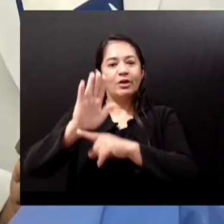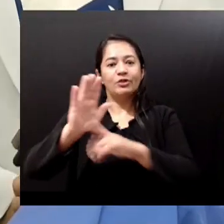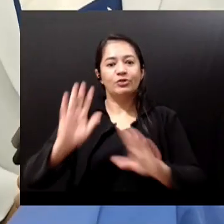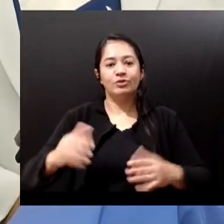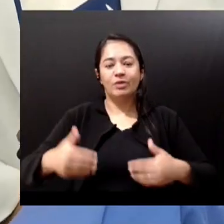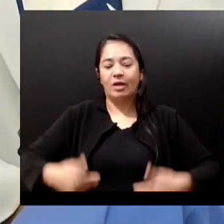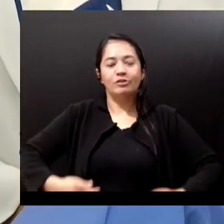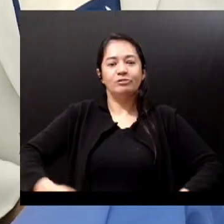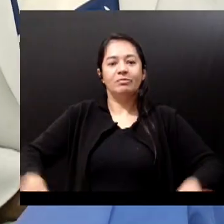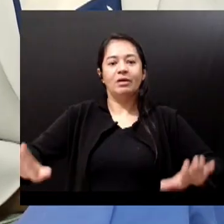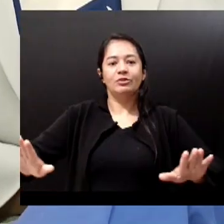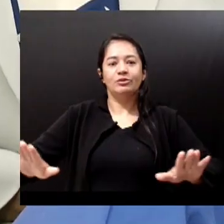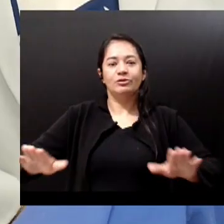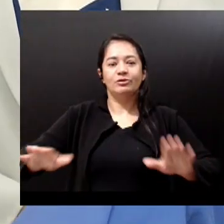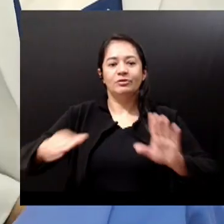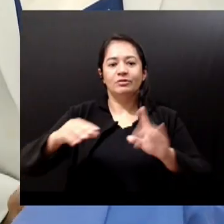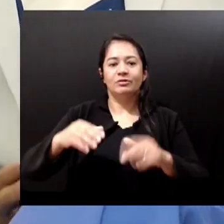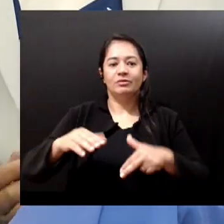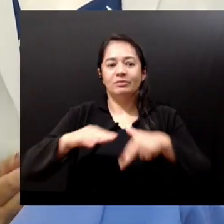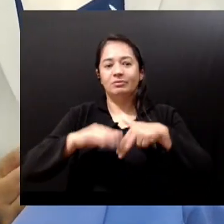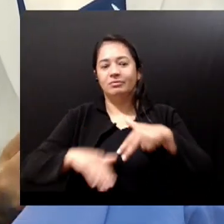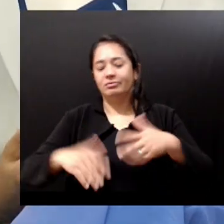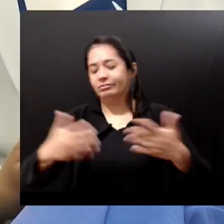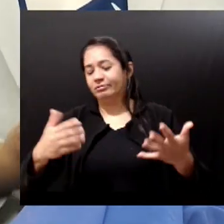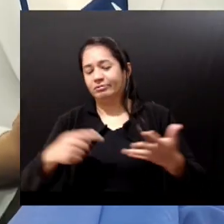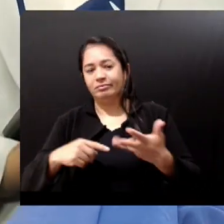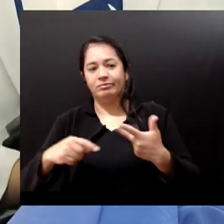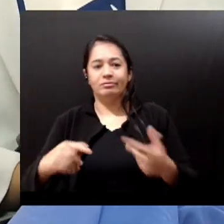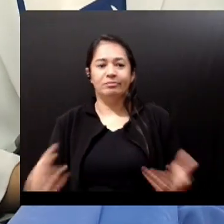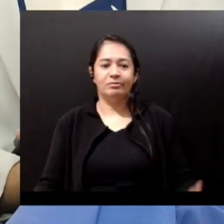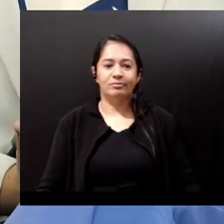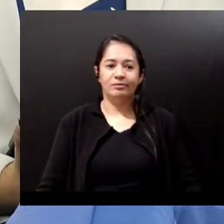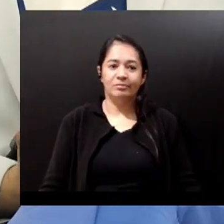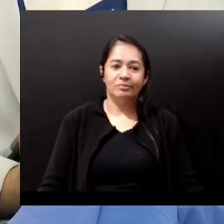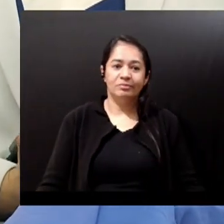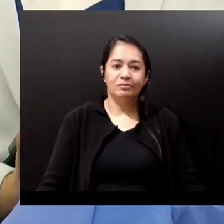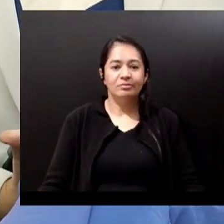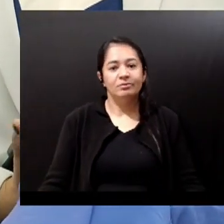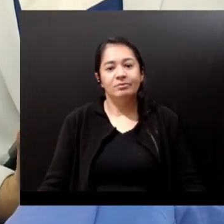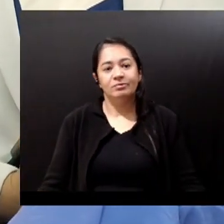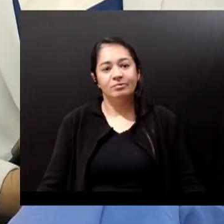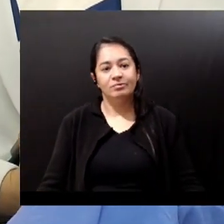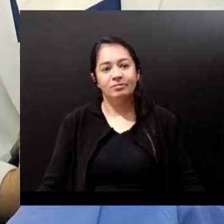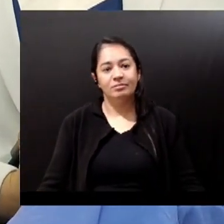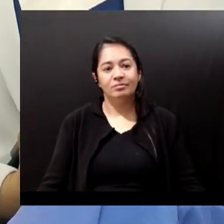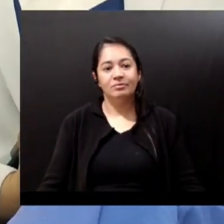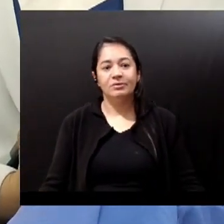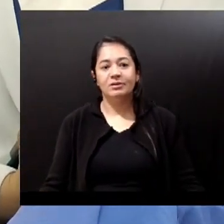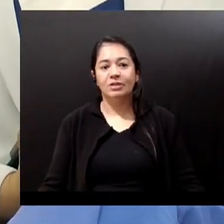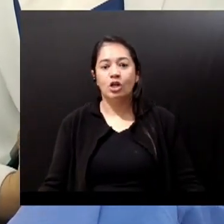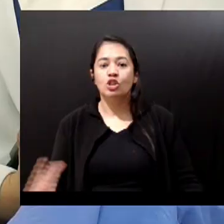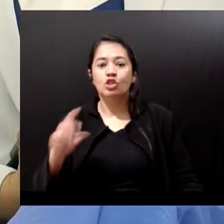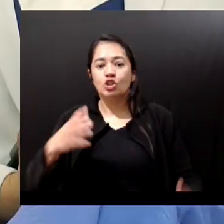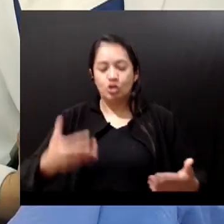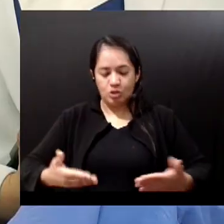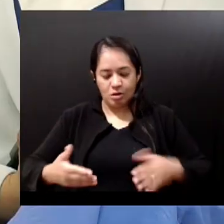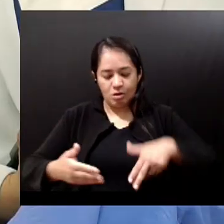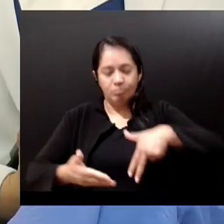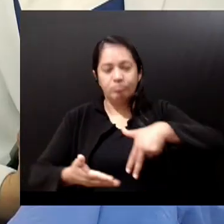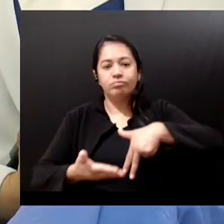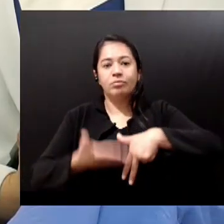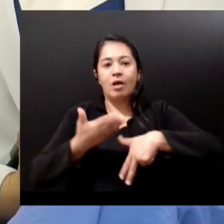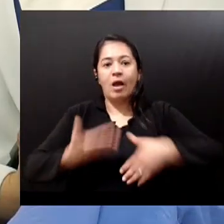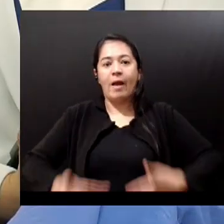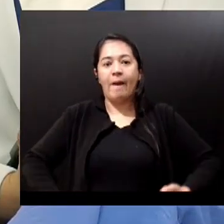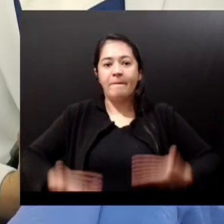pessoa tá de pijama, tá com só as partes de baixo, da roupa, não sei o quê. Então ela só tem uma parte do corpo para se comunicar. E às vezes o rosto acaba não ficando